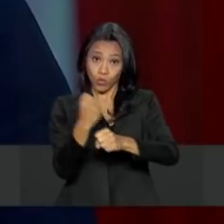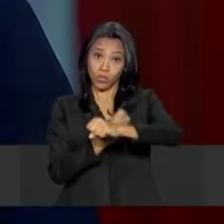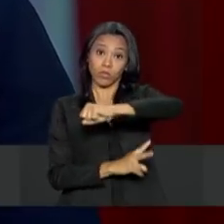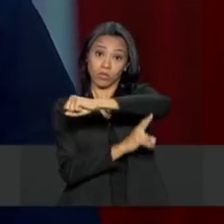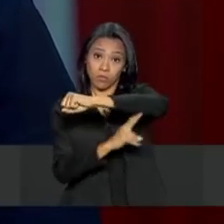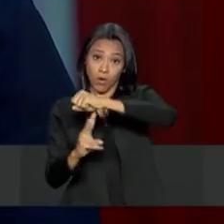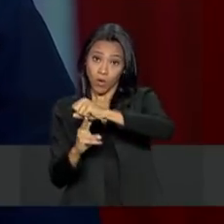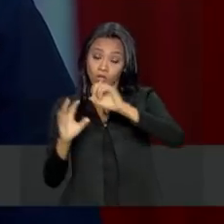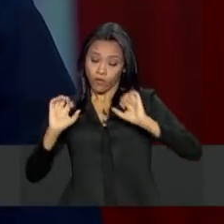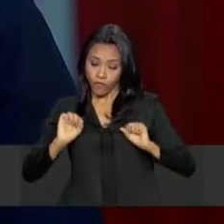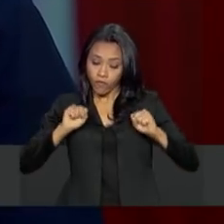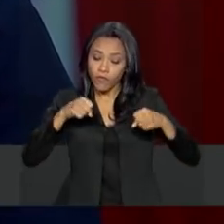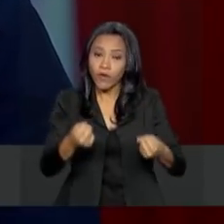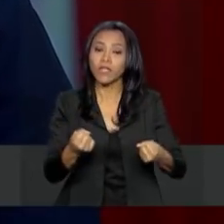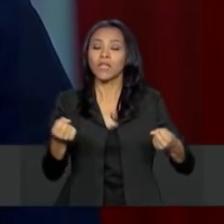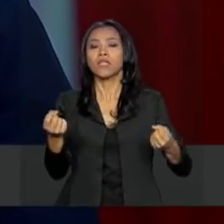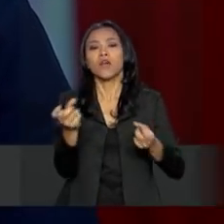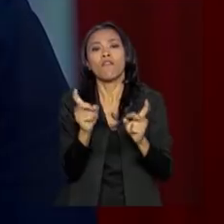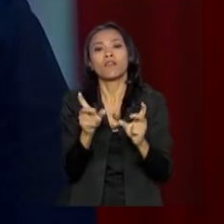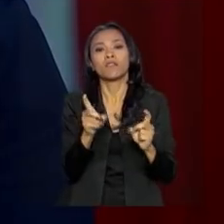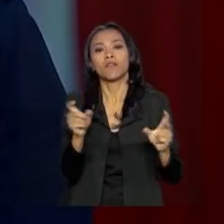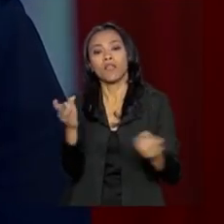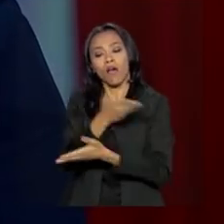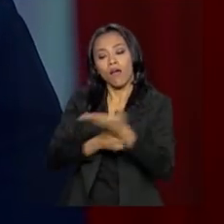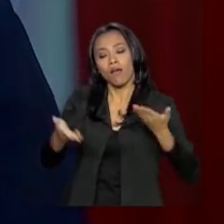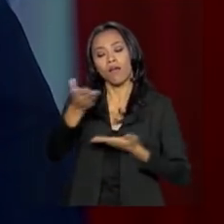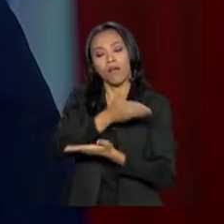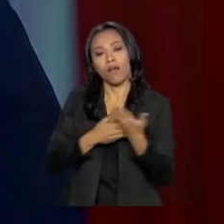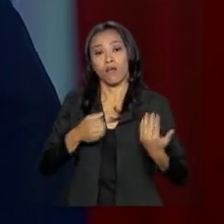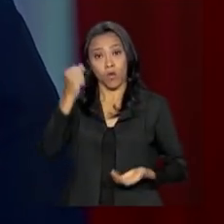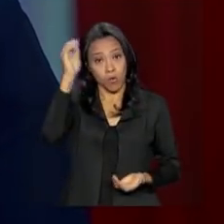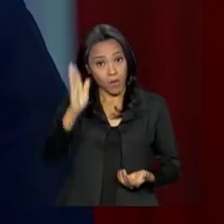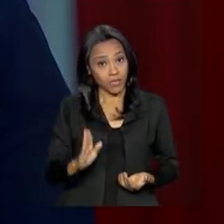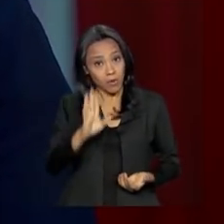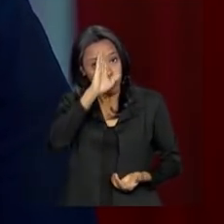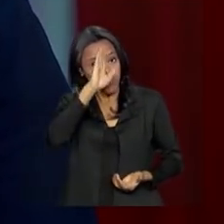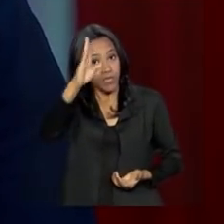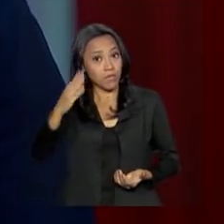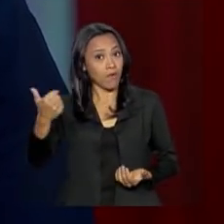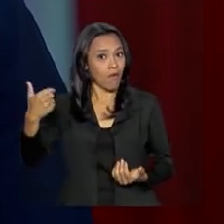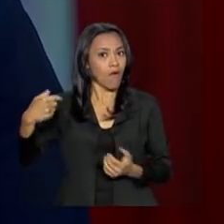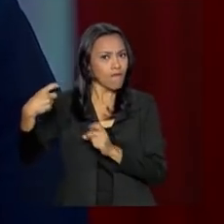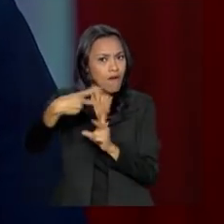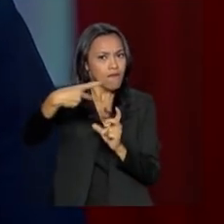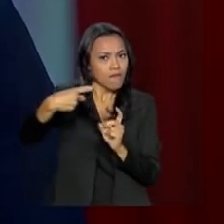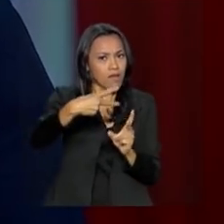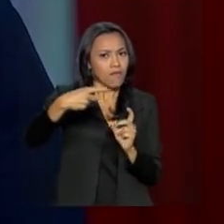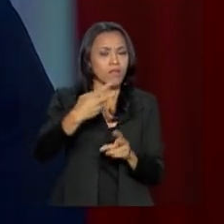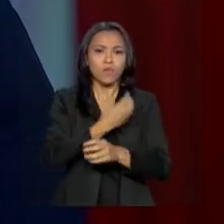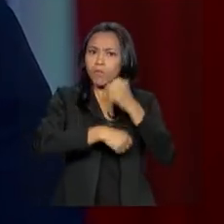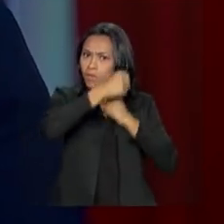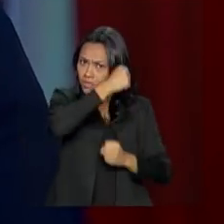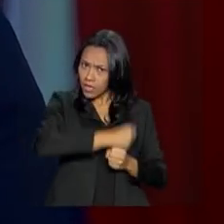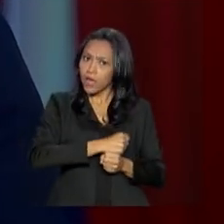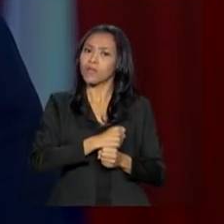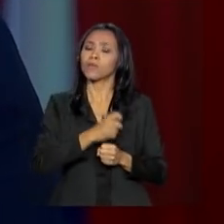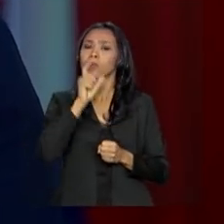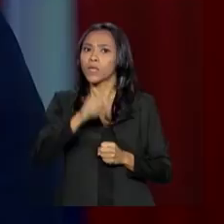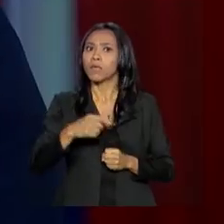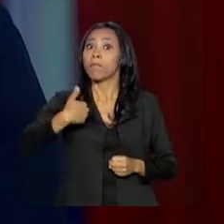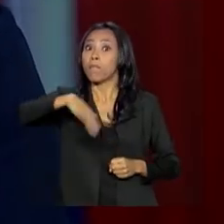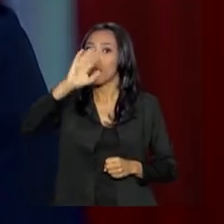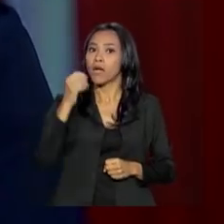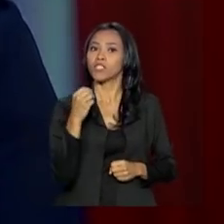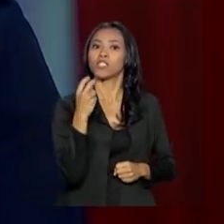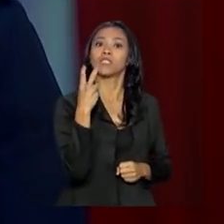comercial entre os dois países o Brasil é o principal parceiro do Paraguai no ano passado as relações bilaterais renderam mais